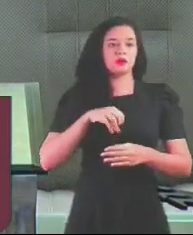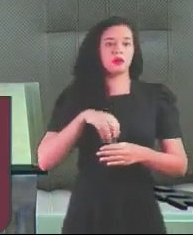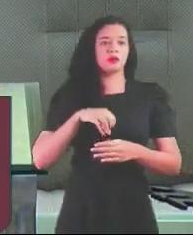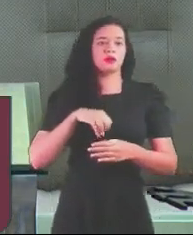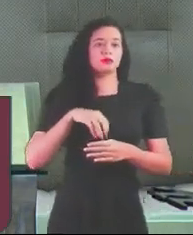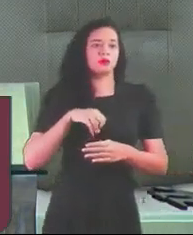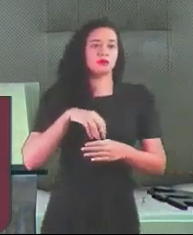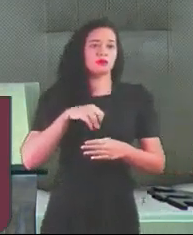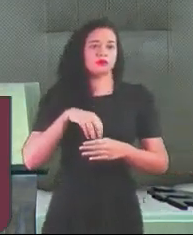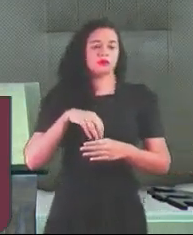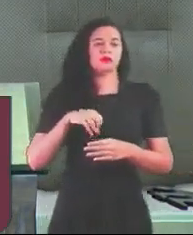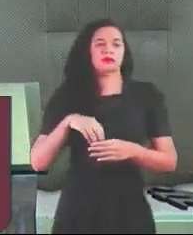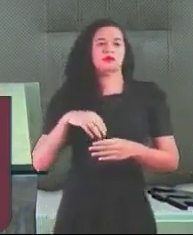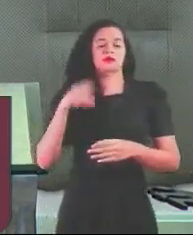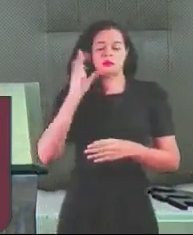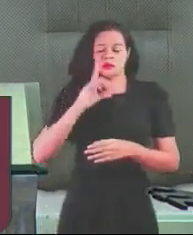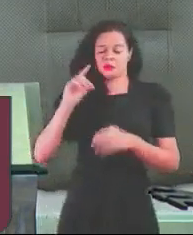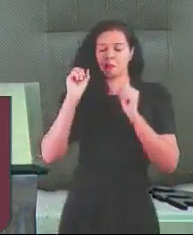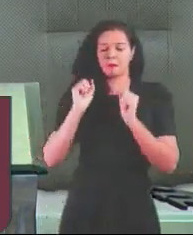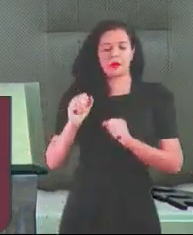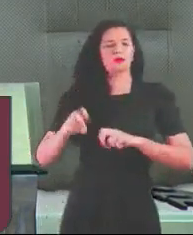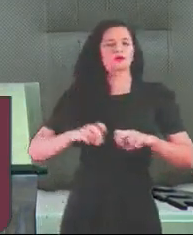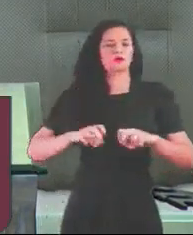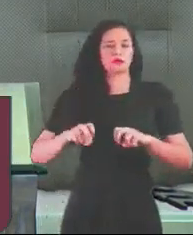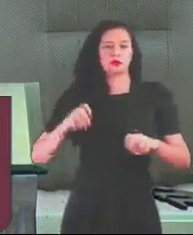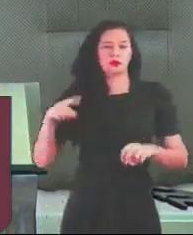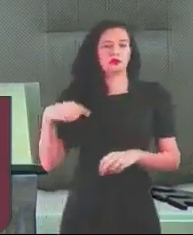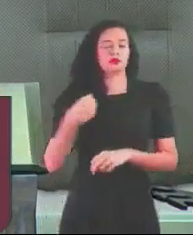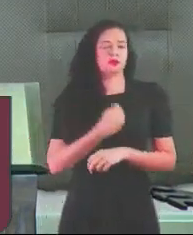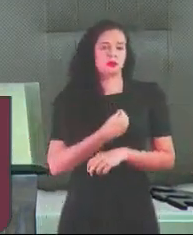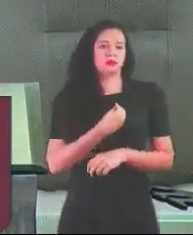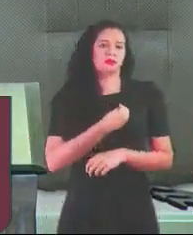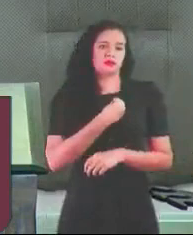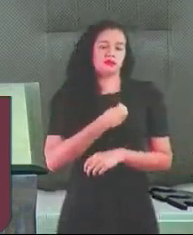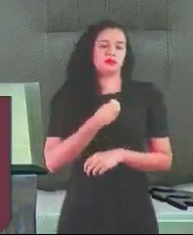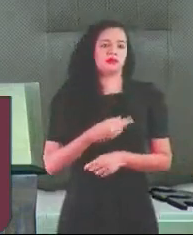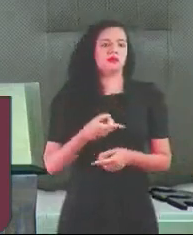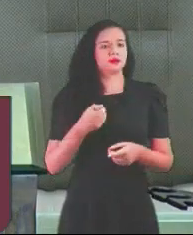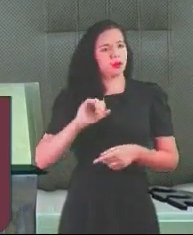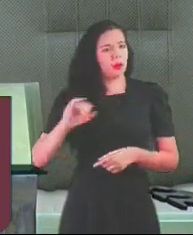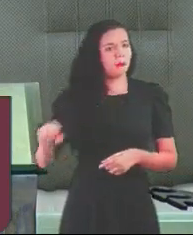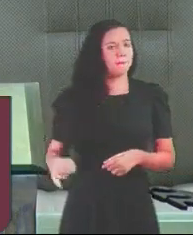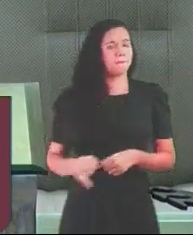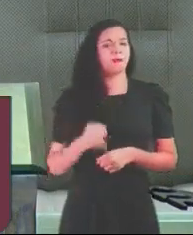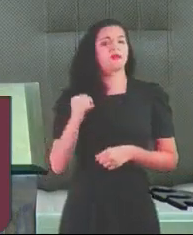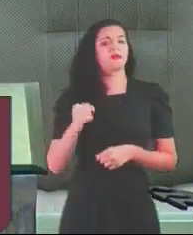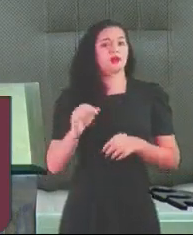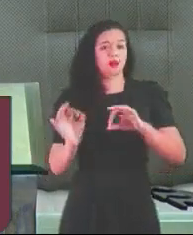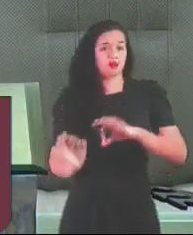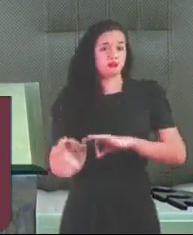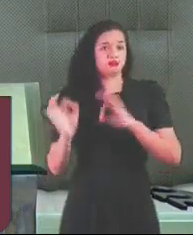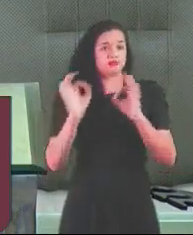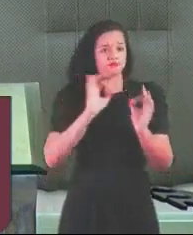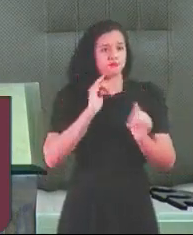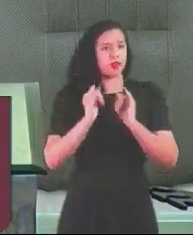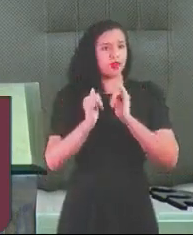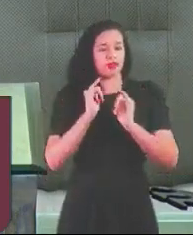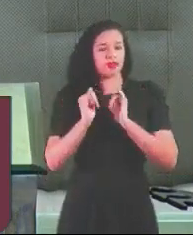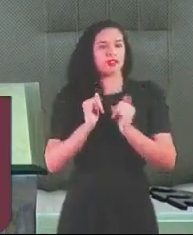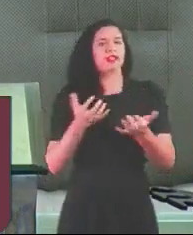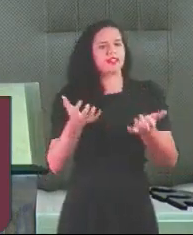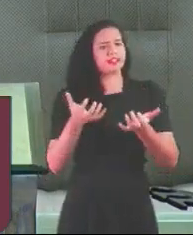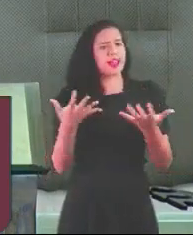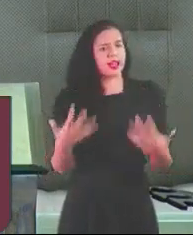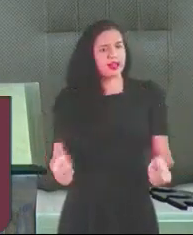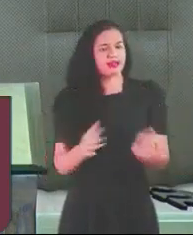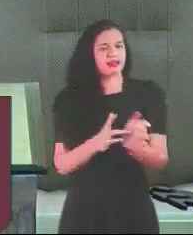coisas em nosso meio e o nome do Senhor ser glorificado. E você já aproveita, você que nos ouve do outro lado, você que quer entregar a